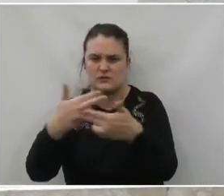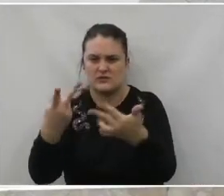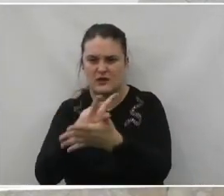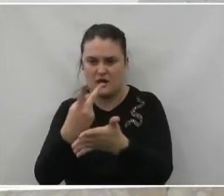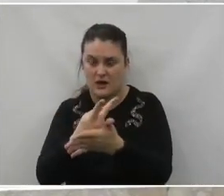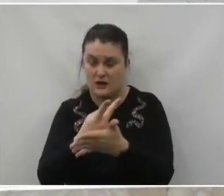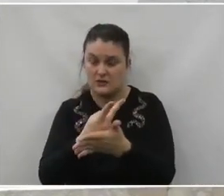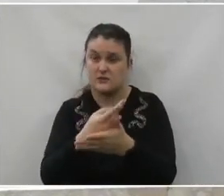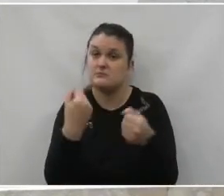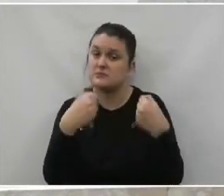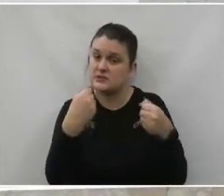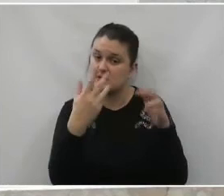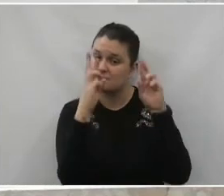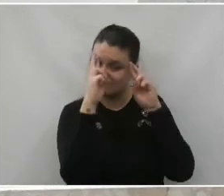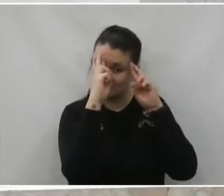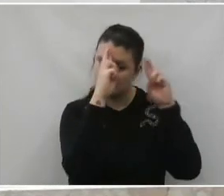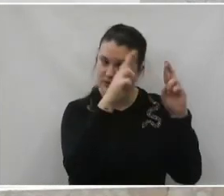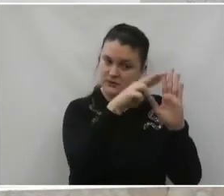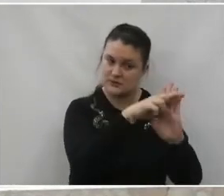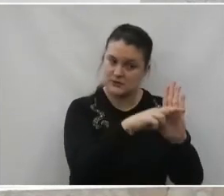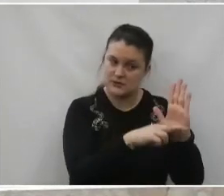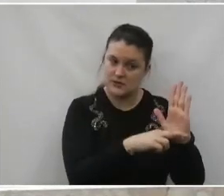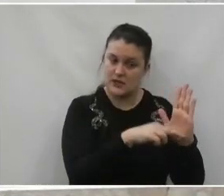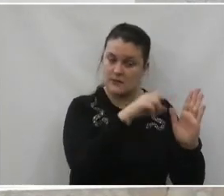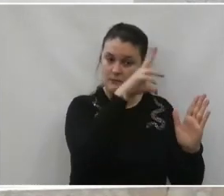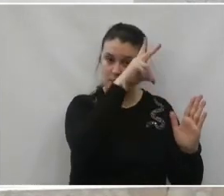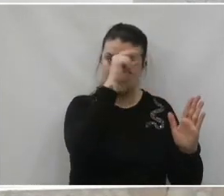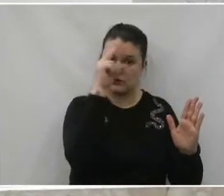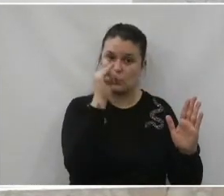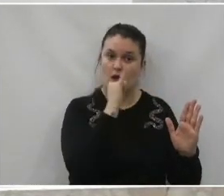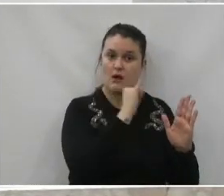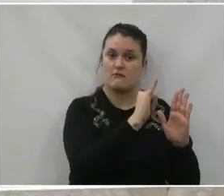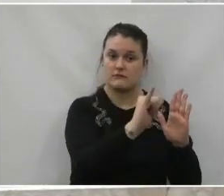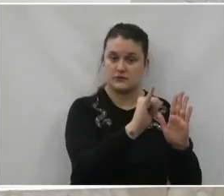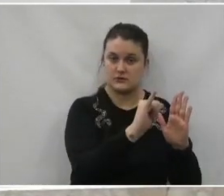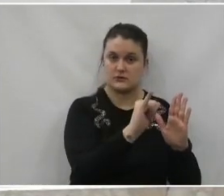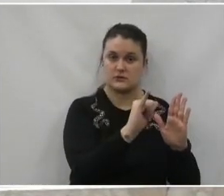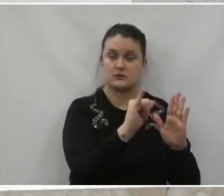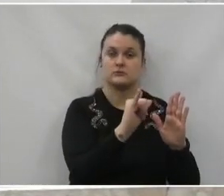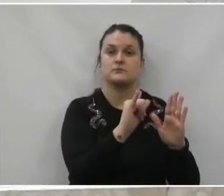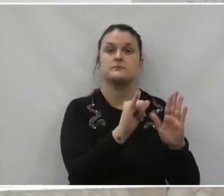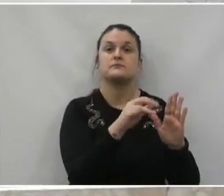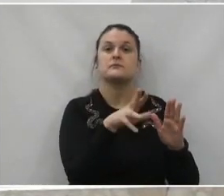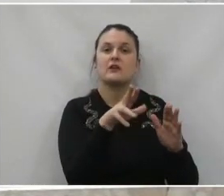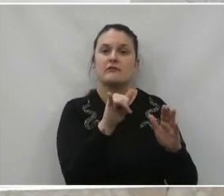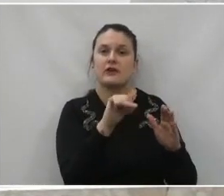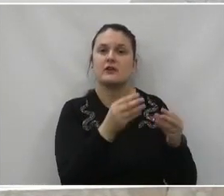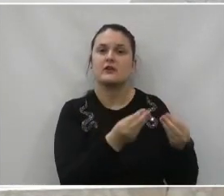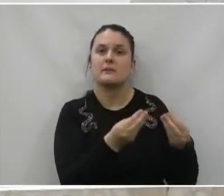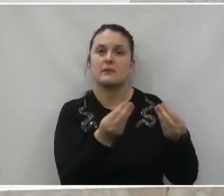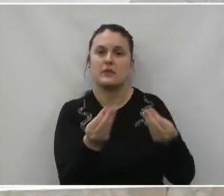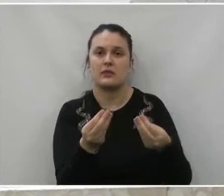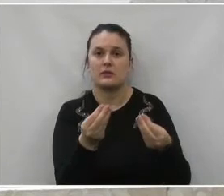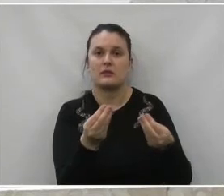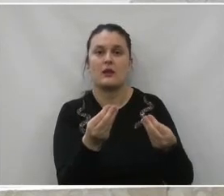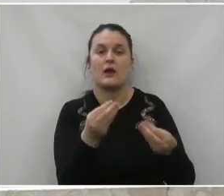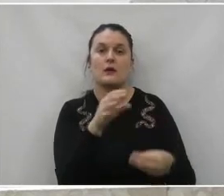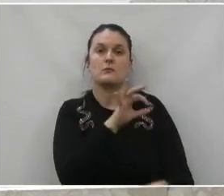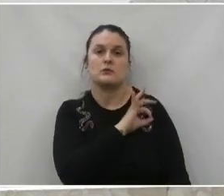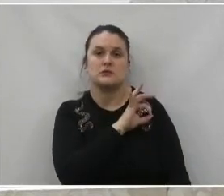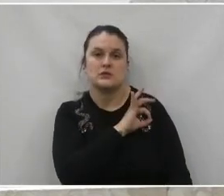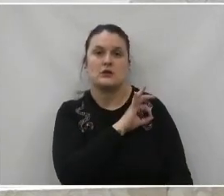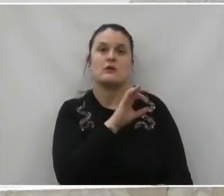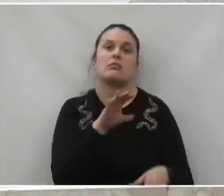público para enfrentamento da pandemia decorrente da infecção humana Covid-19 serão encaminhados à autoridade policial